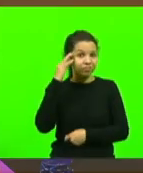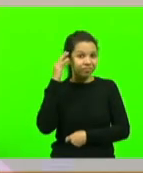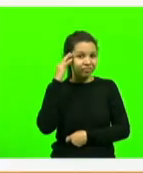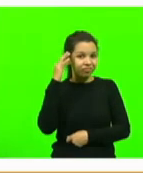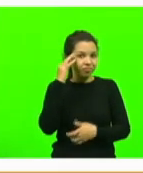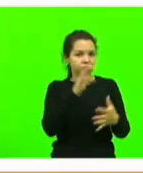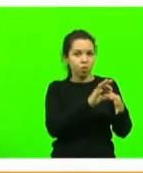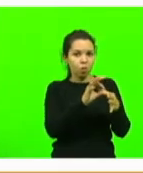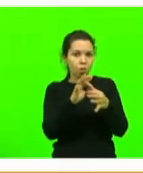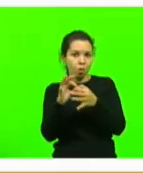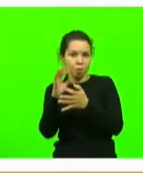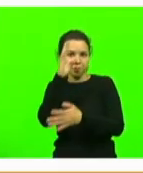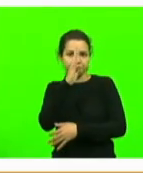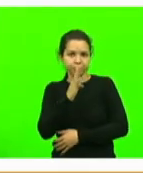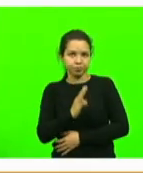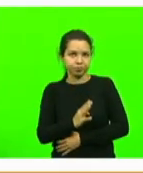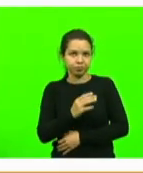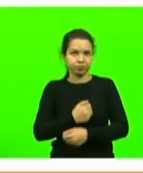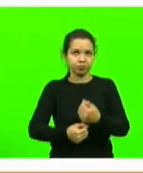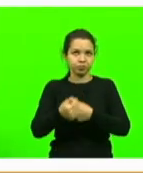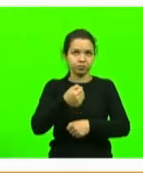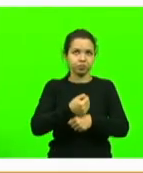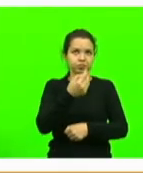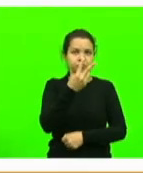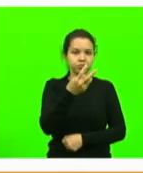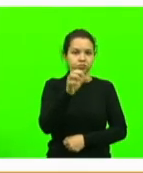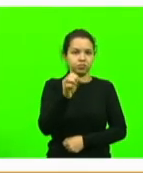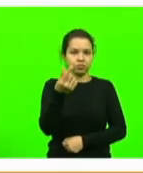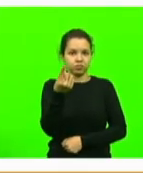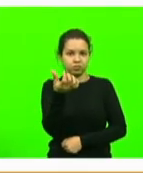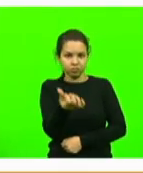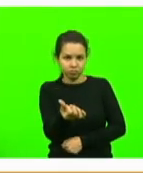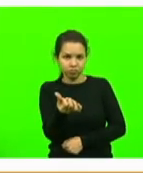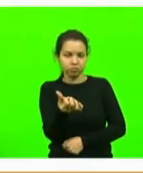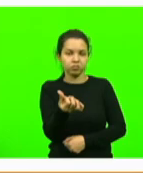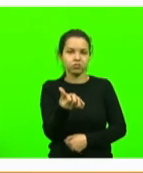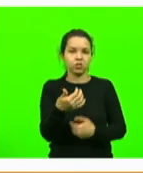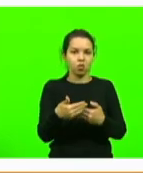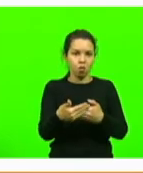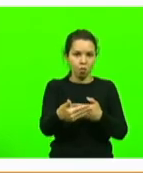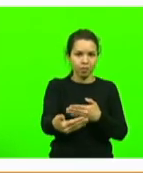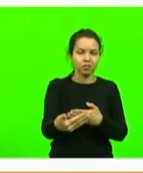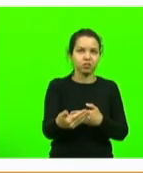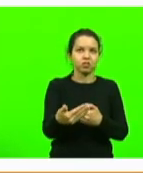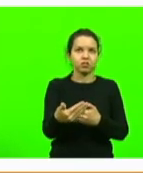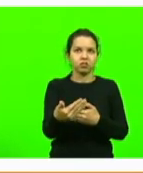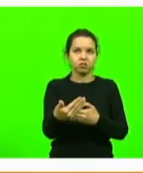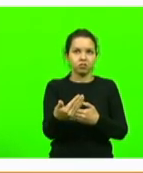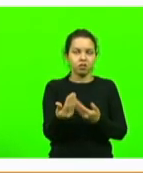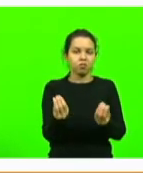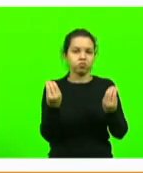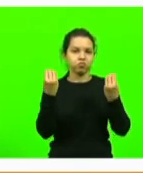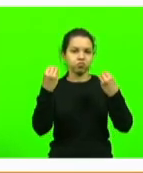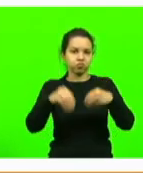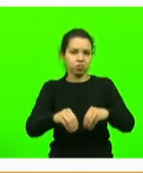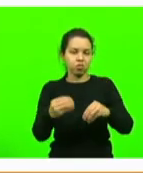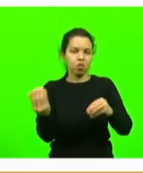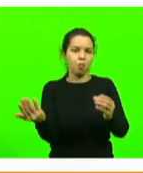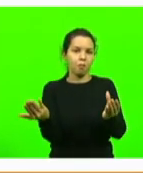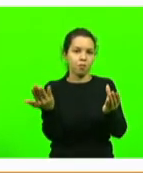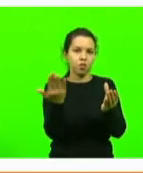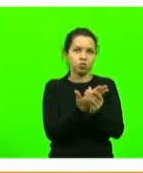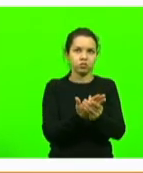Brasil que a partir de 2016 sofreu a implementação mais brutal de um processo de um projeto neoliberal